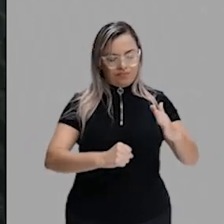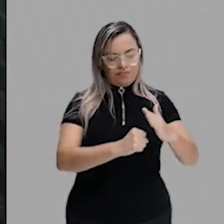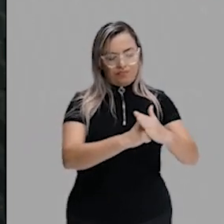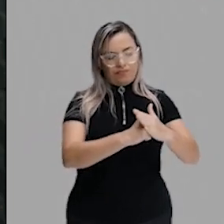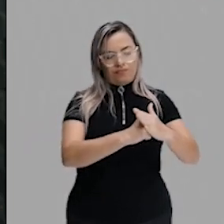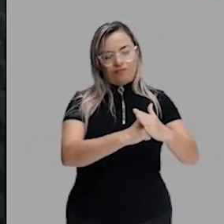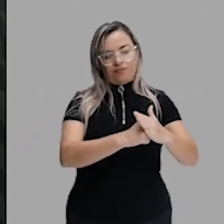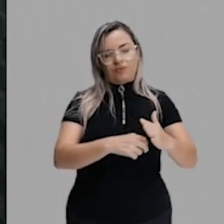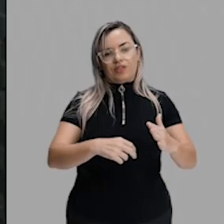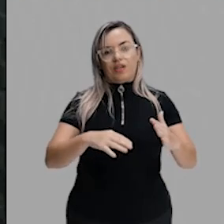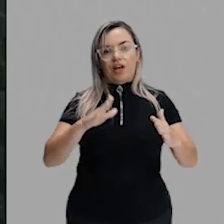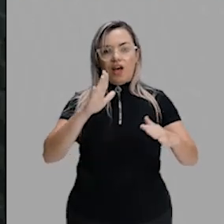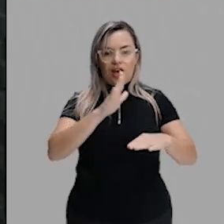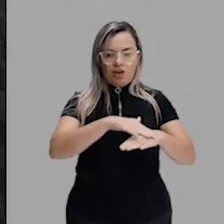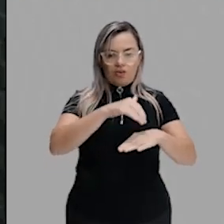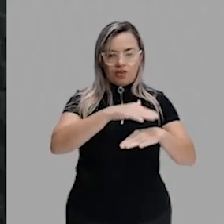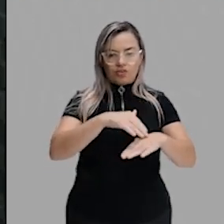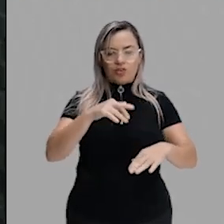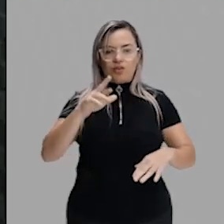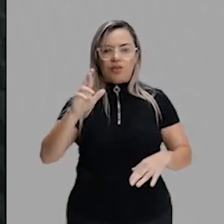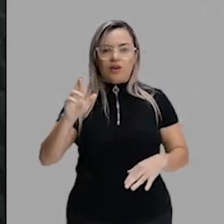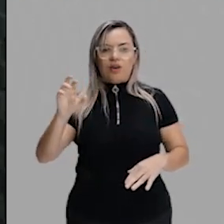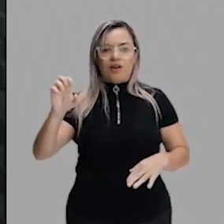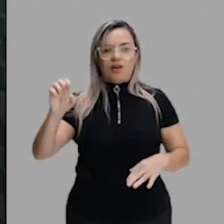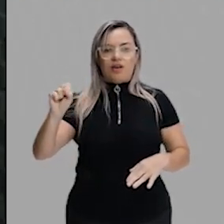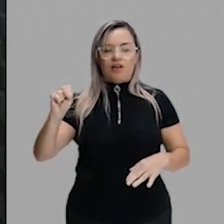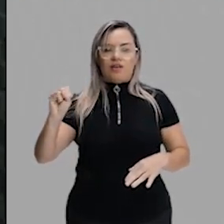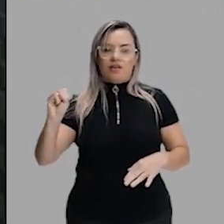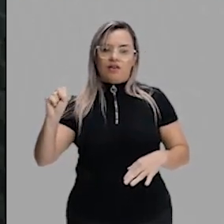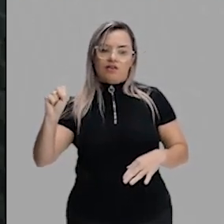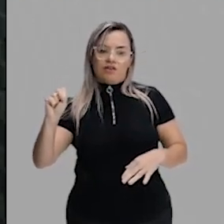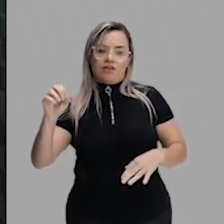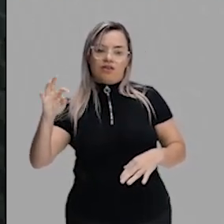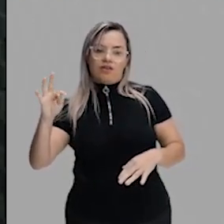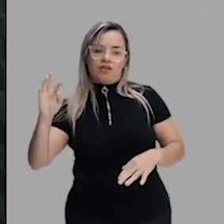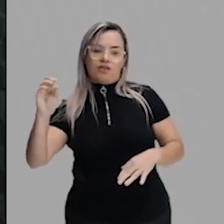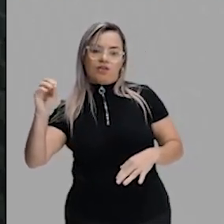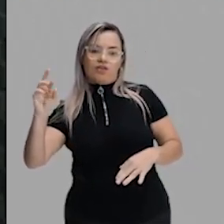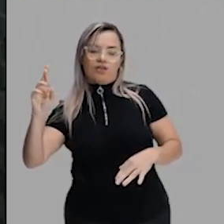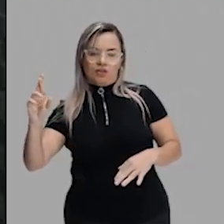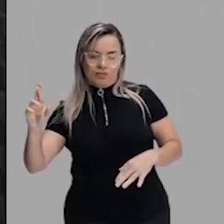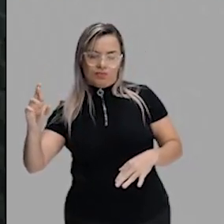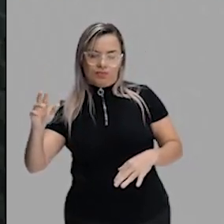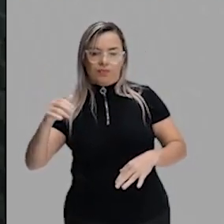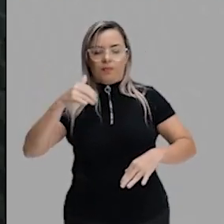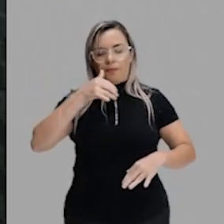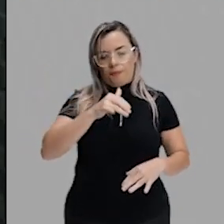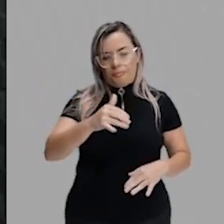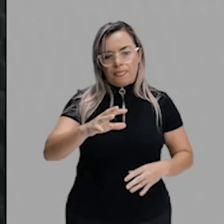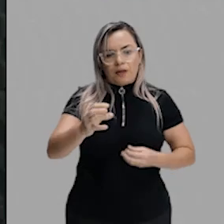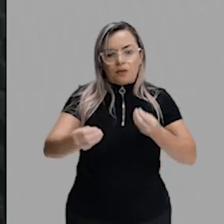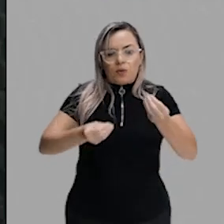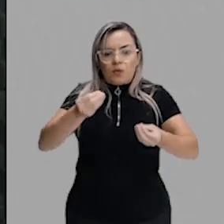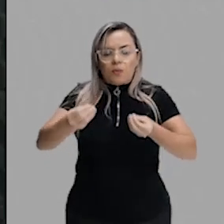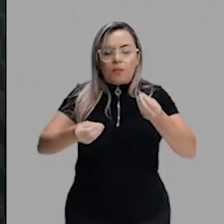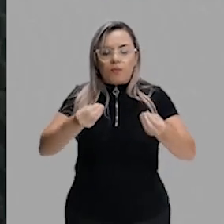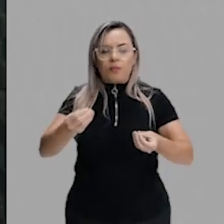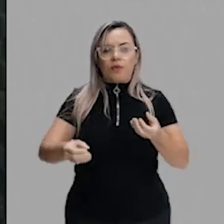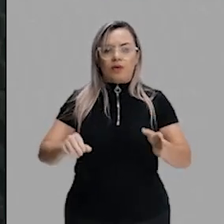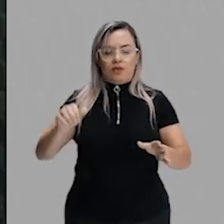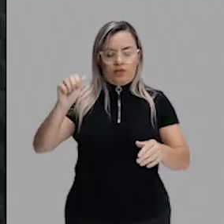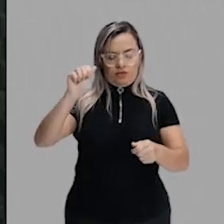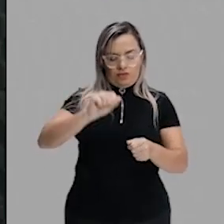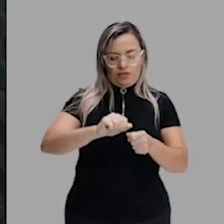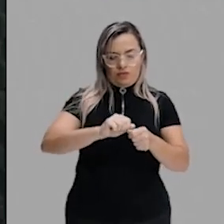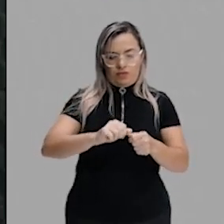é o que nós chamamos de resistor. É um resistor elétrico, certo? E como é que ele faz essa limitação da